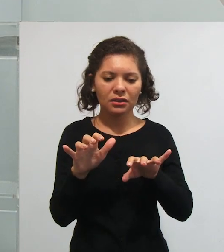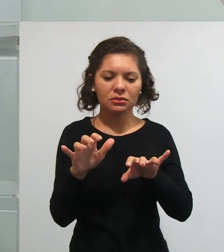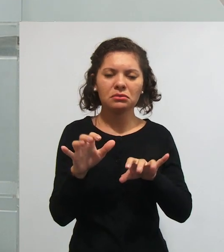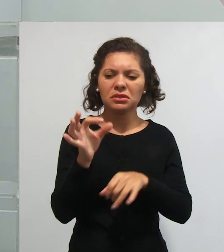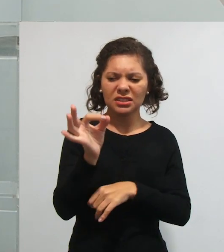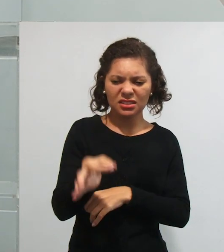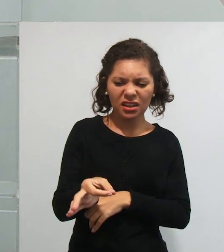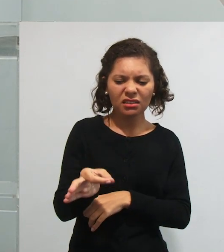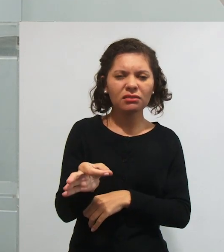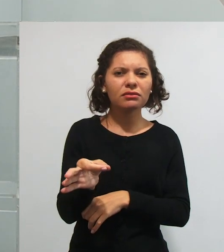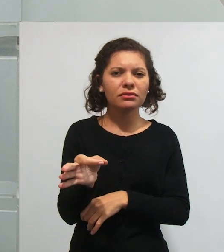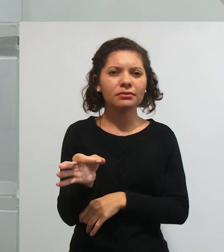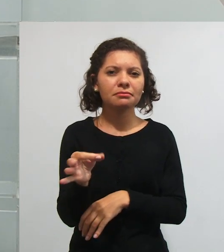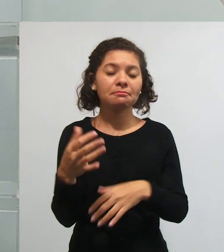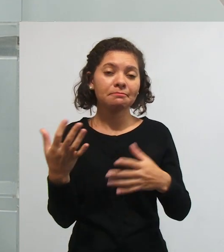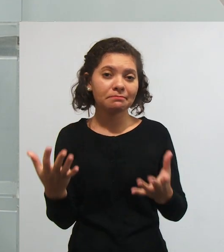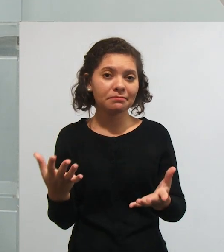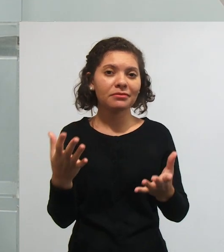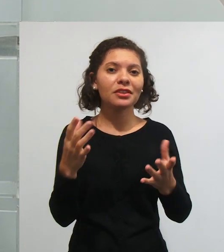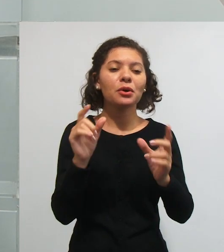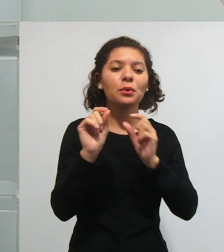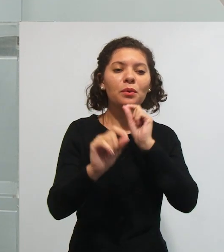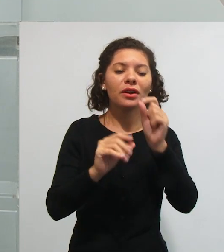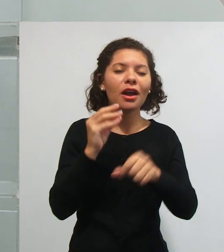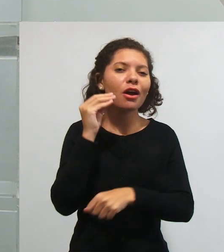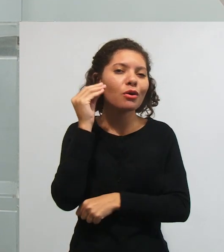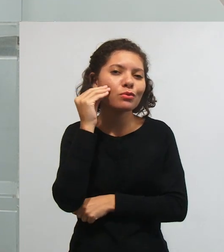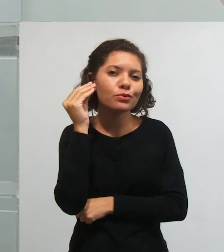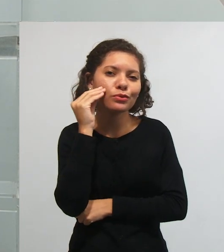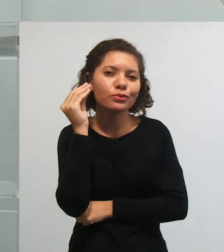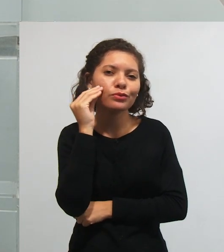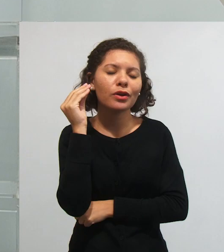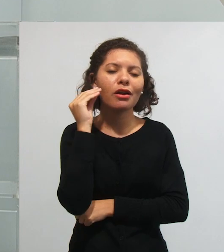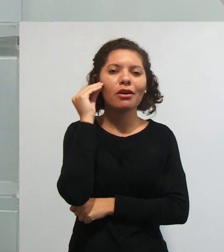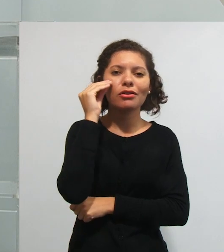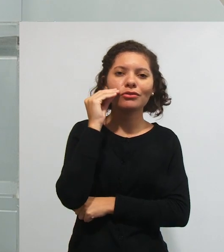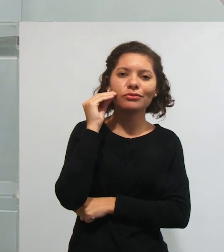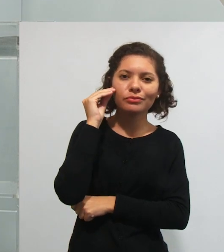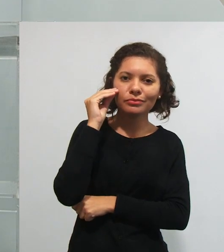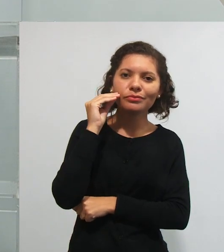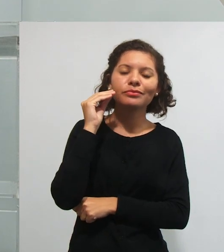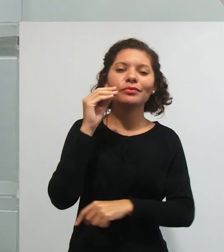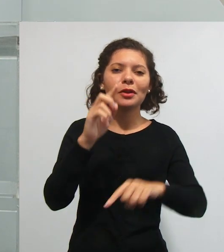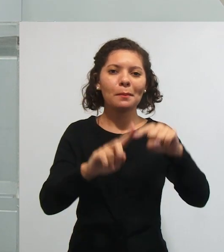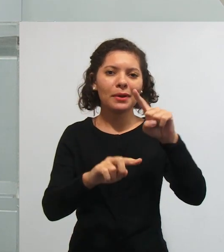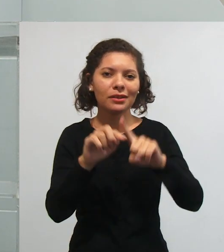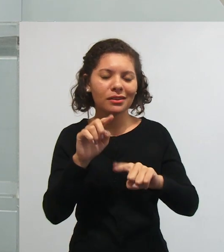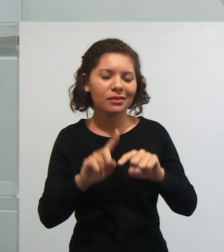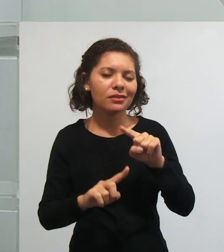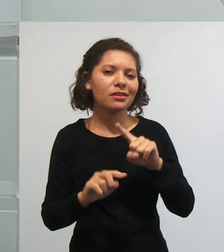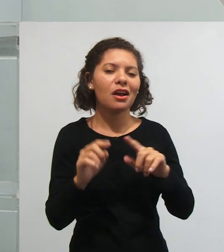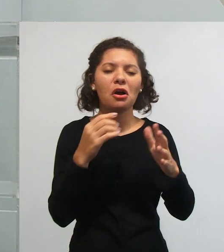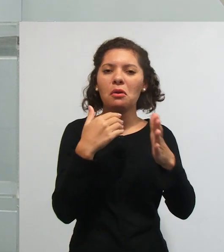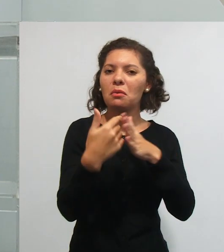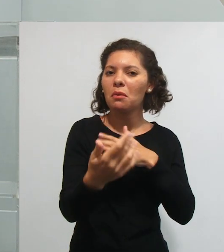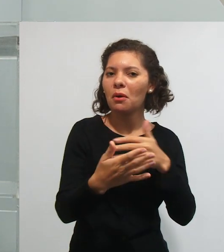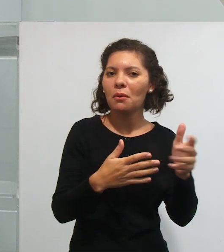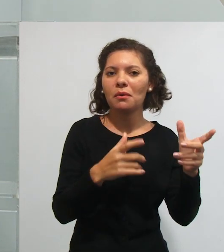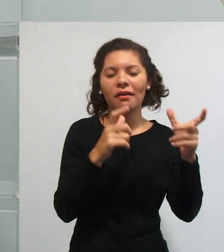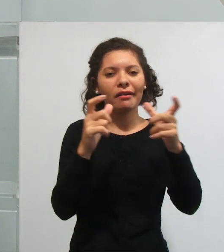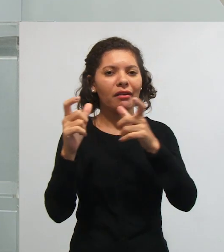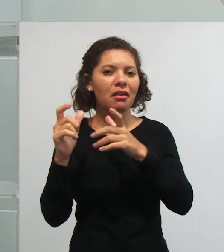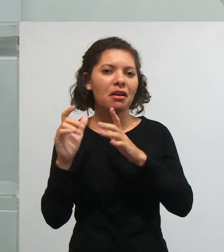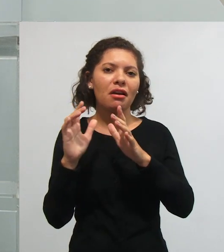educacionais especiais. Então, ela faz uma experimentação daquele material, daquele objeto, daquela técnica,